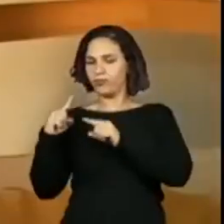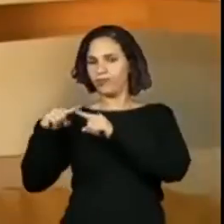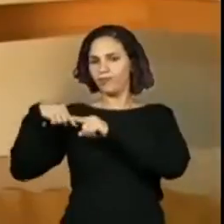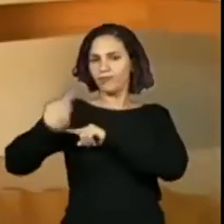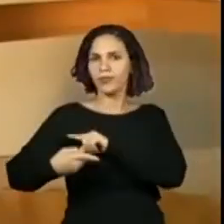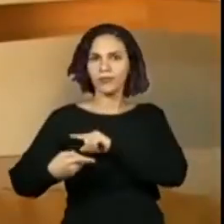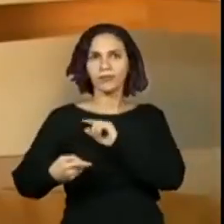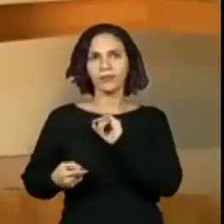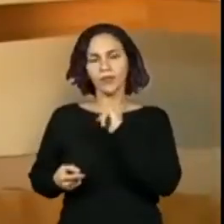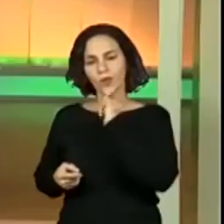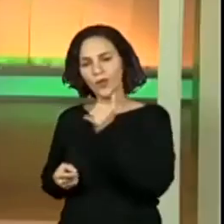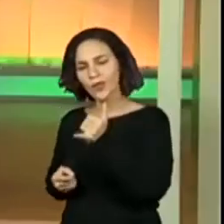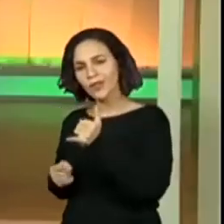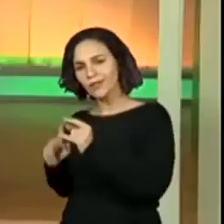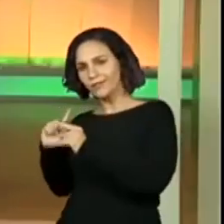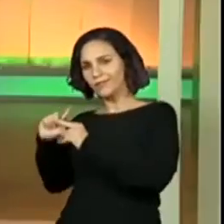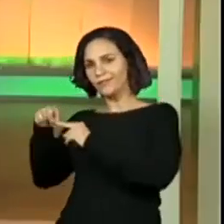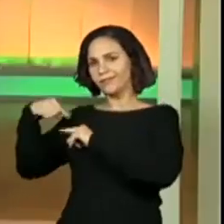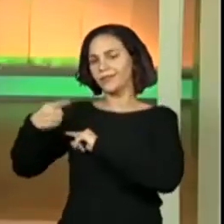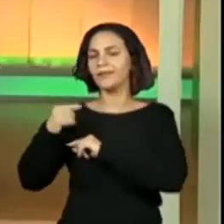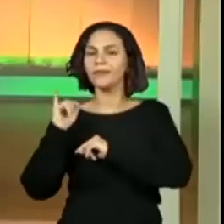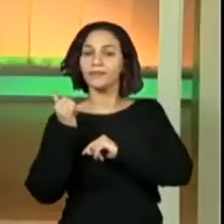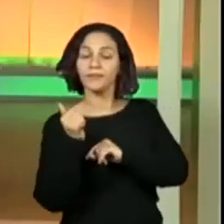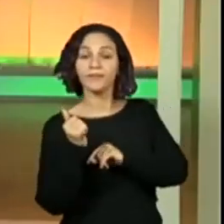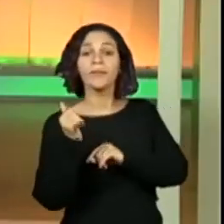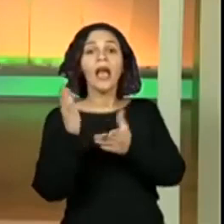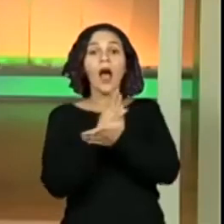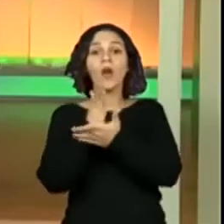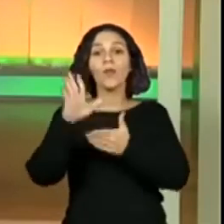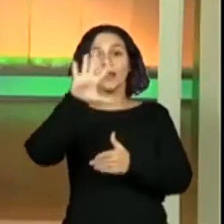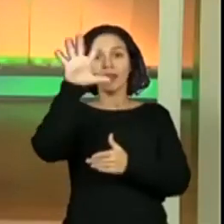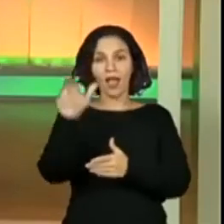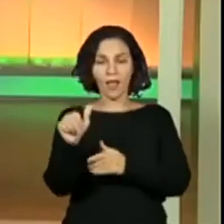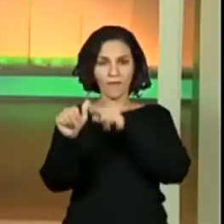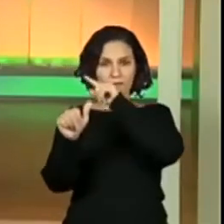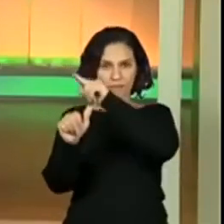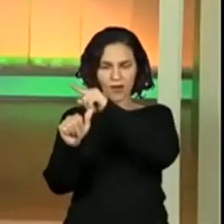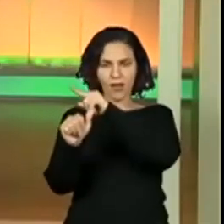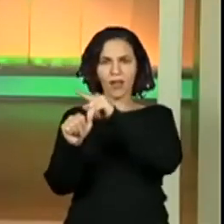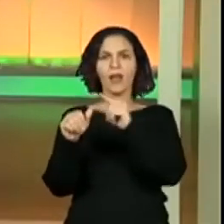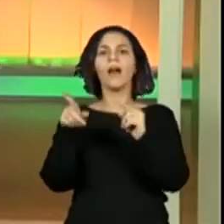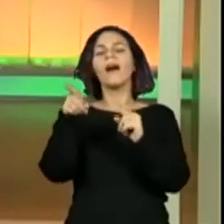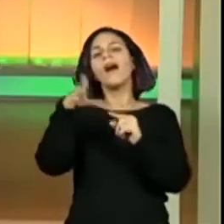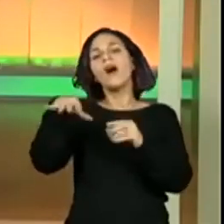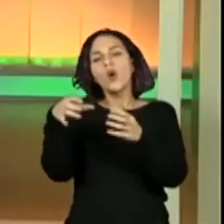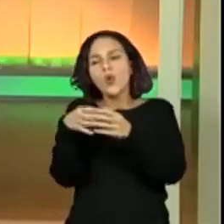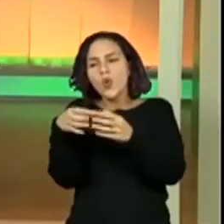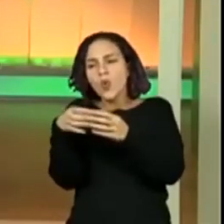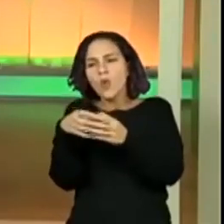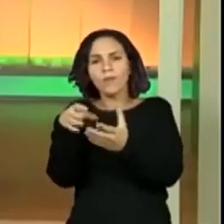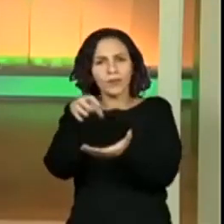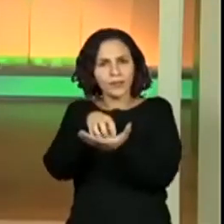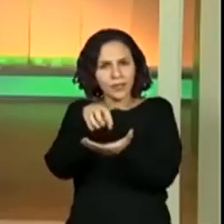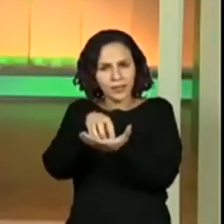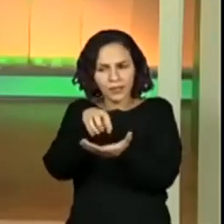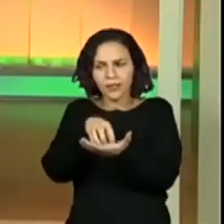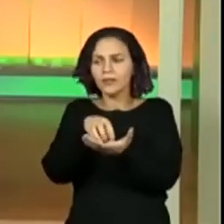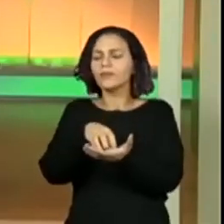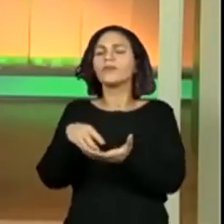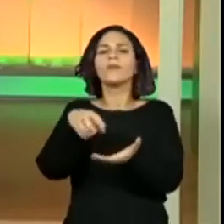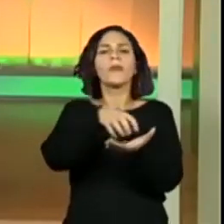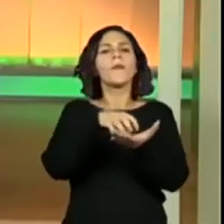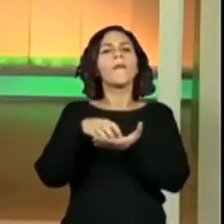após geração. Algumas tribos africanas têm os seus próprios contadores de história e eles são tão importantes, os